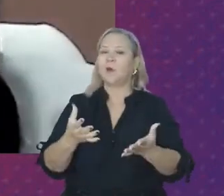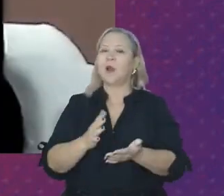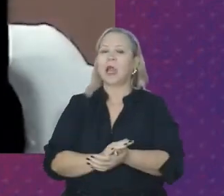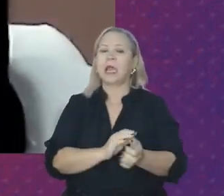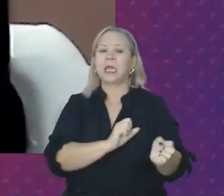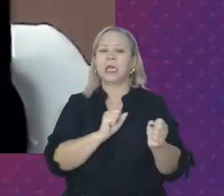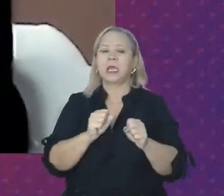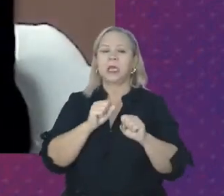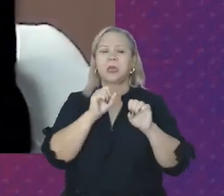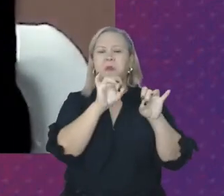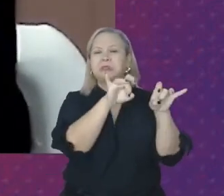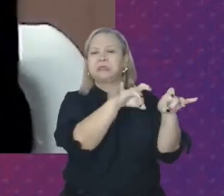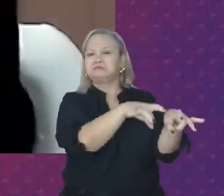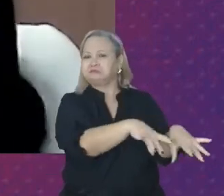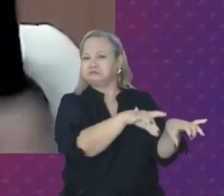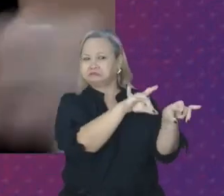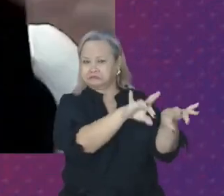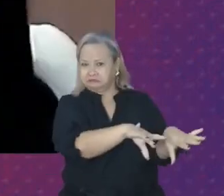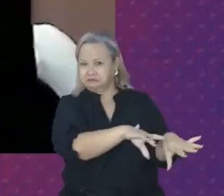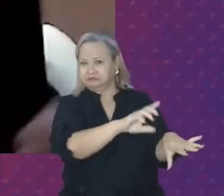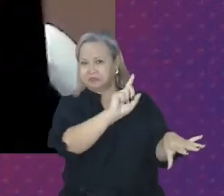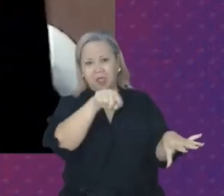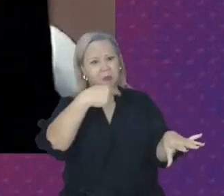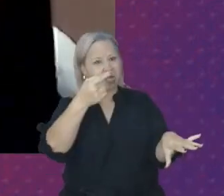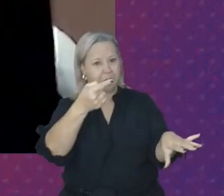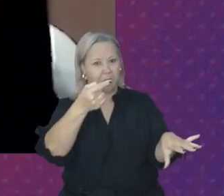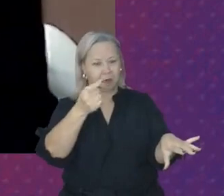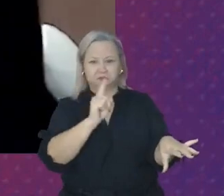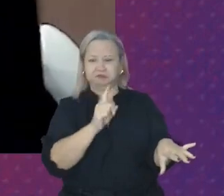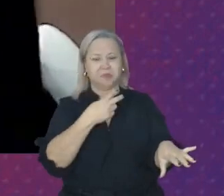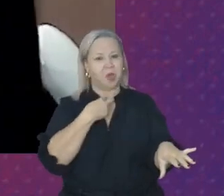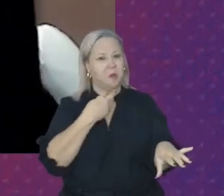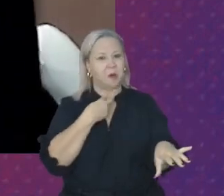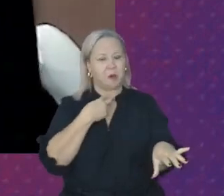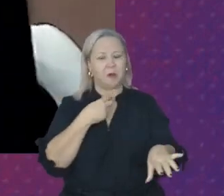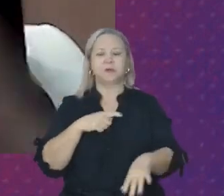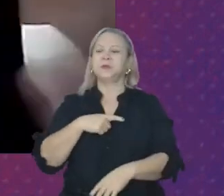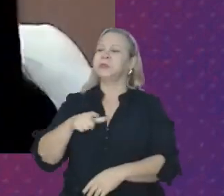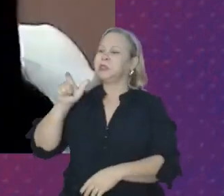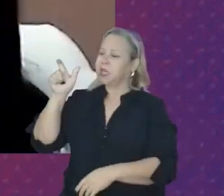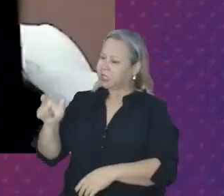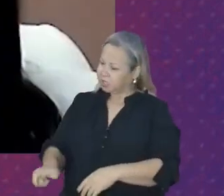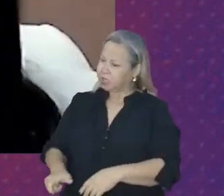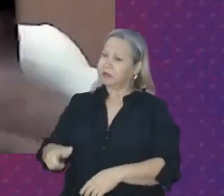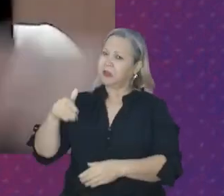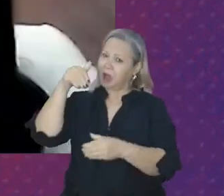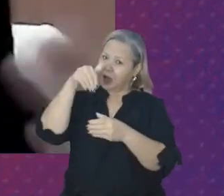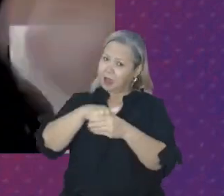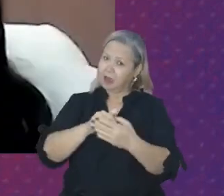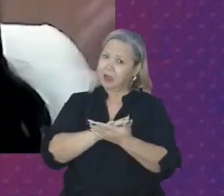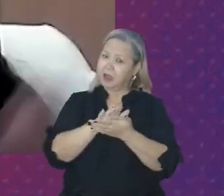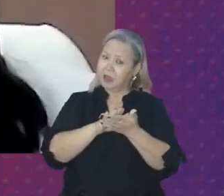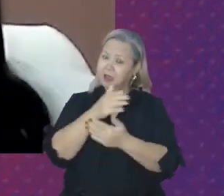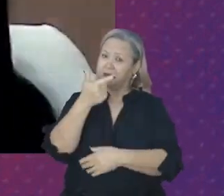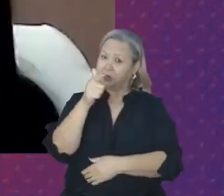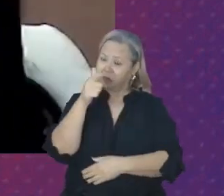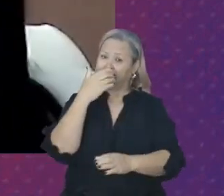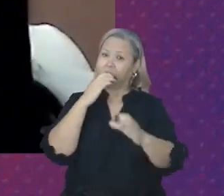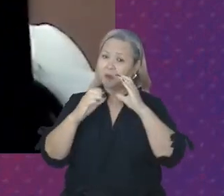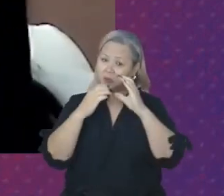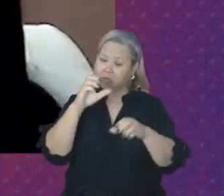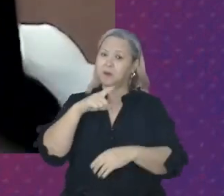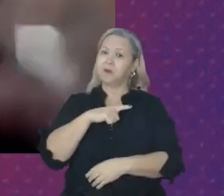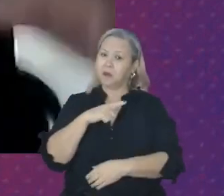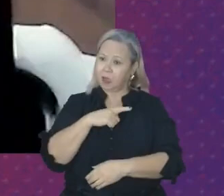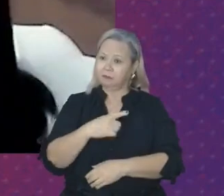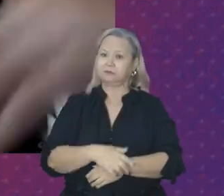possa deixar para segundo plano. Existe gente que é eleito sem comunicação? Sim. Existe gente que não se comunica